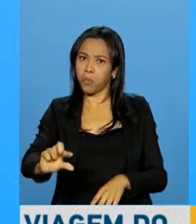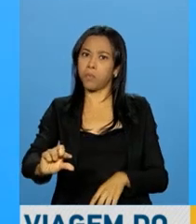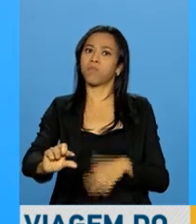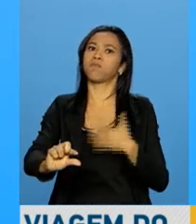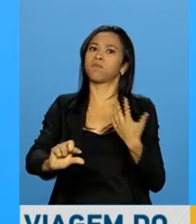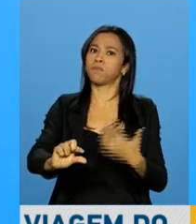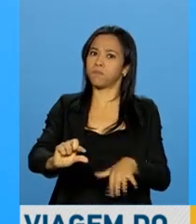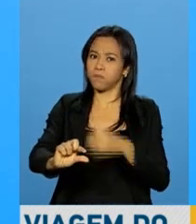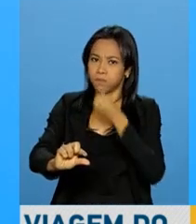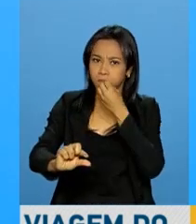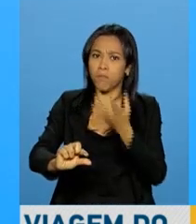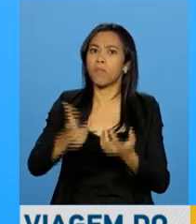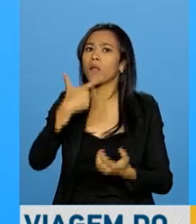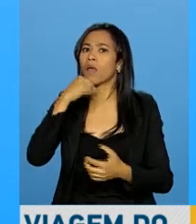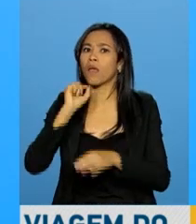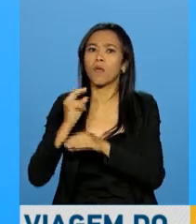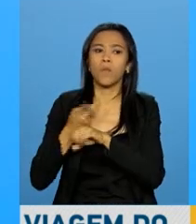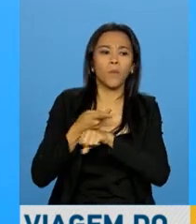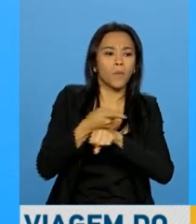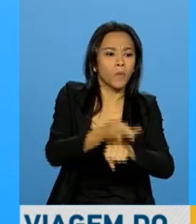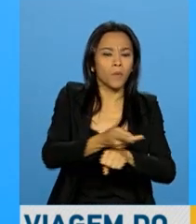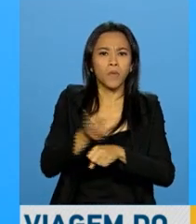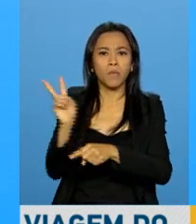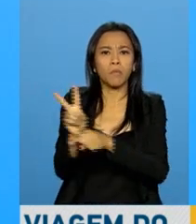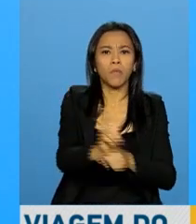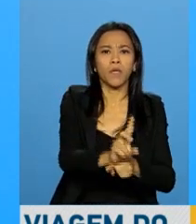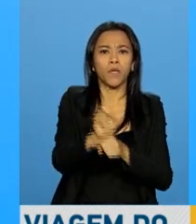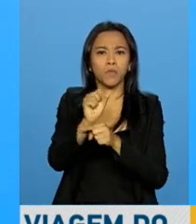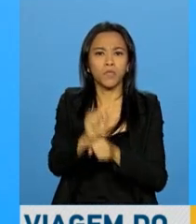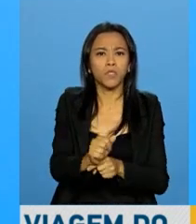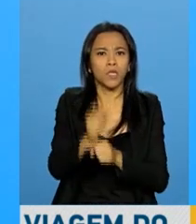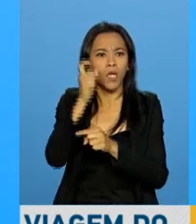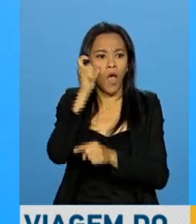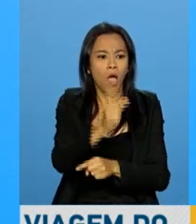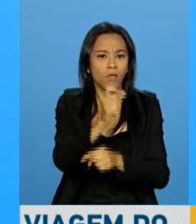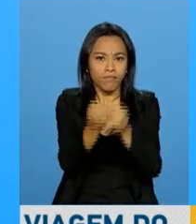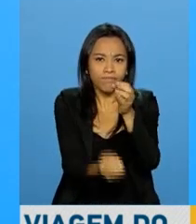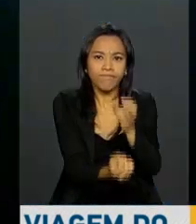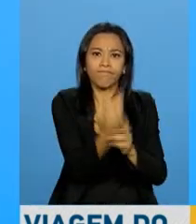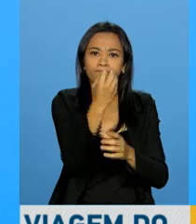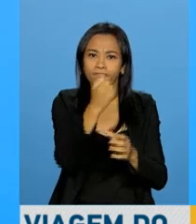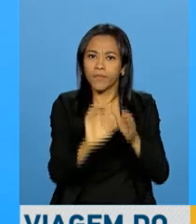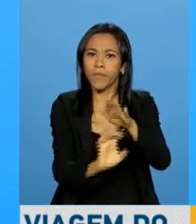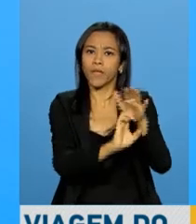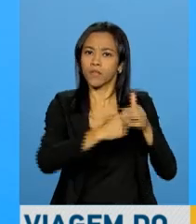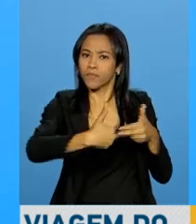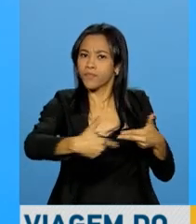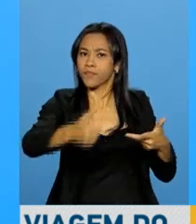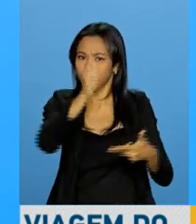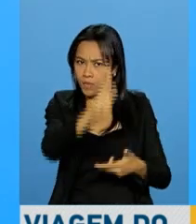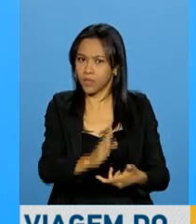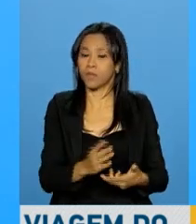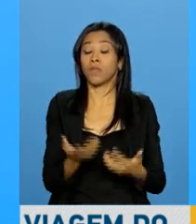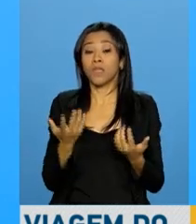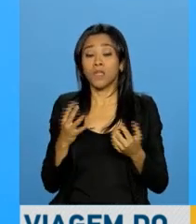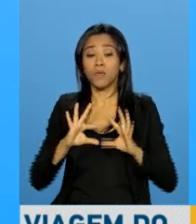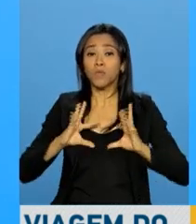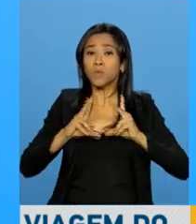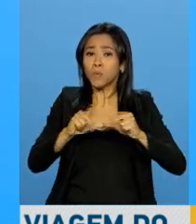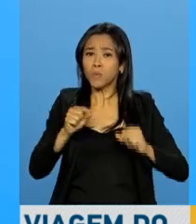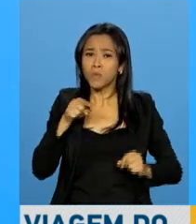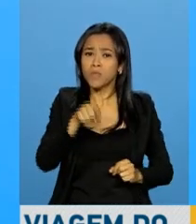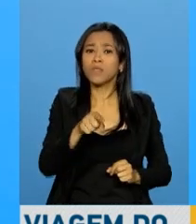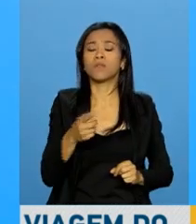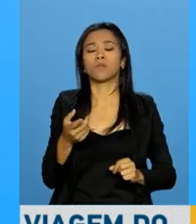procuram o crédito no nosso país. E tudo isto tem feito com que a produção